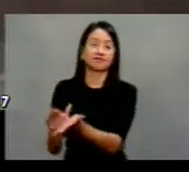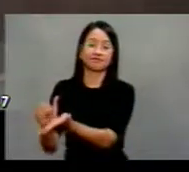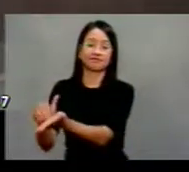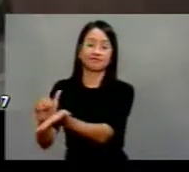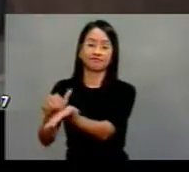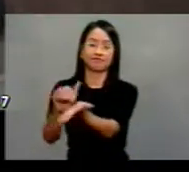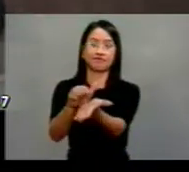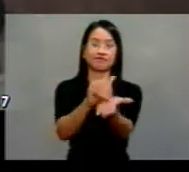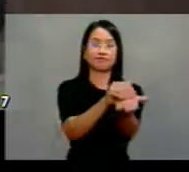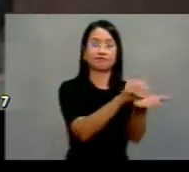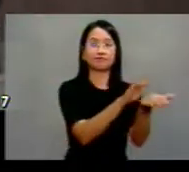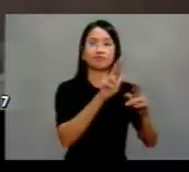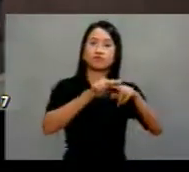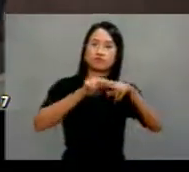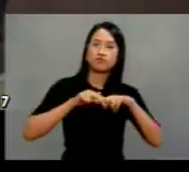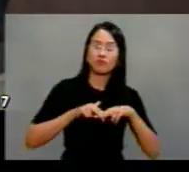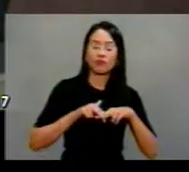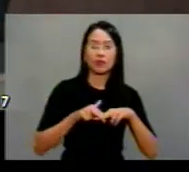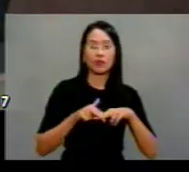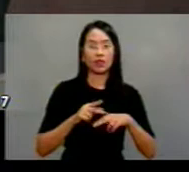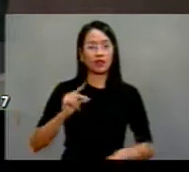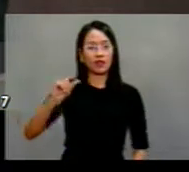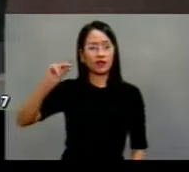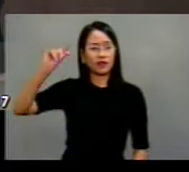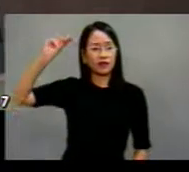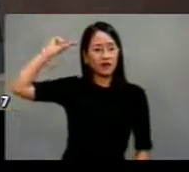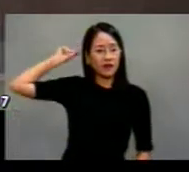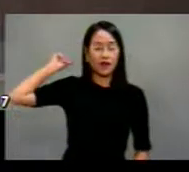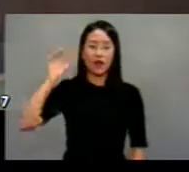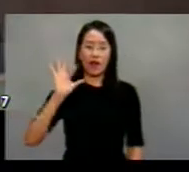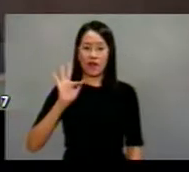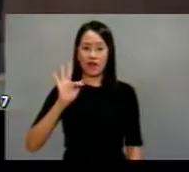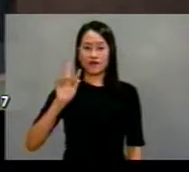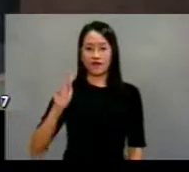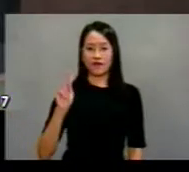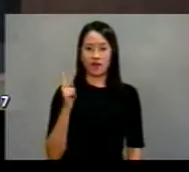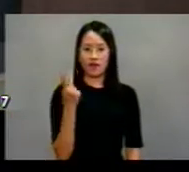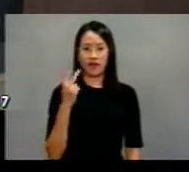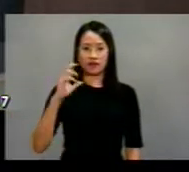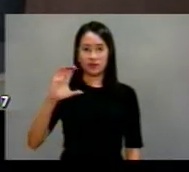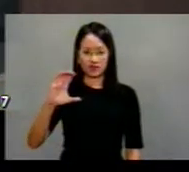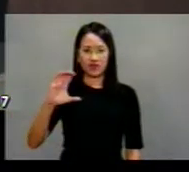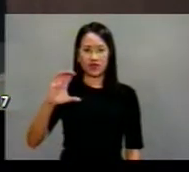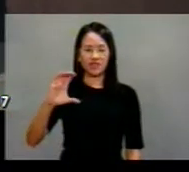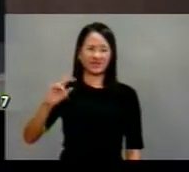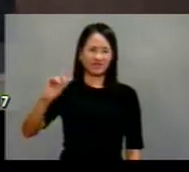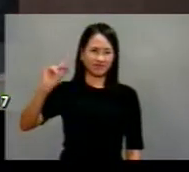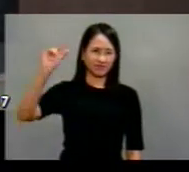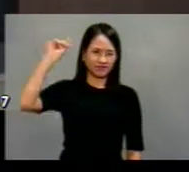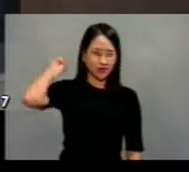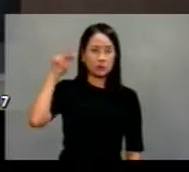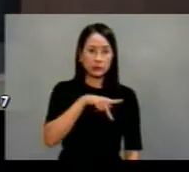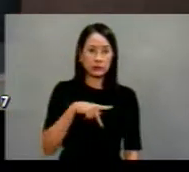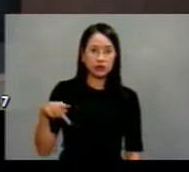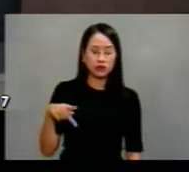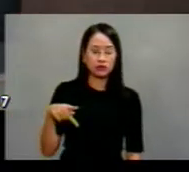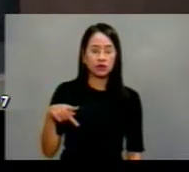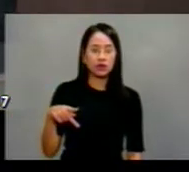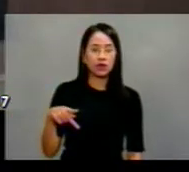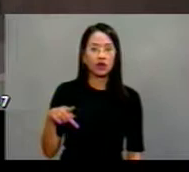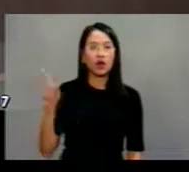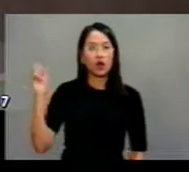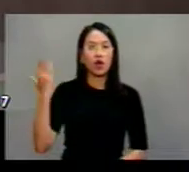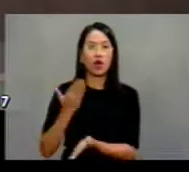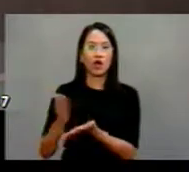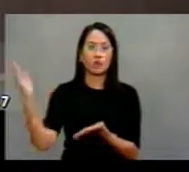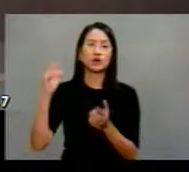só desse, há muito tempo, desde Fernando Henrique, hoje é refém do mercado financeiro. Só esse ano, 1